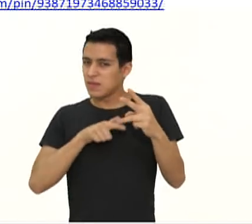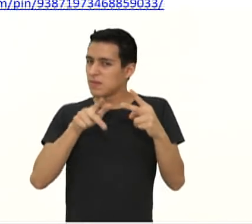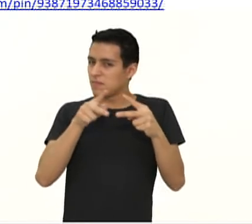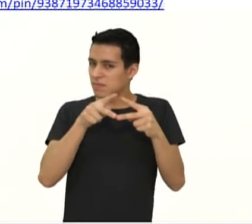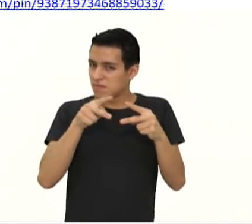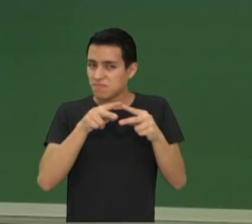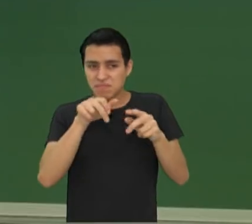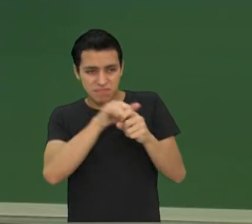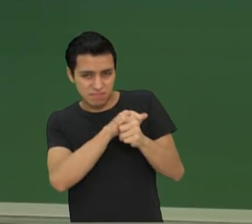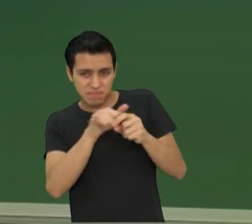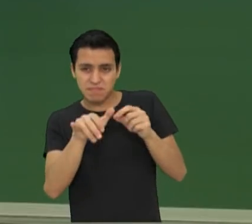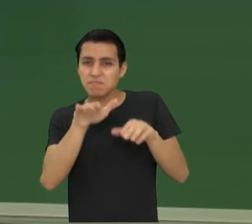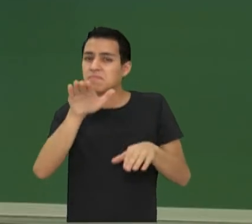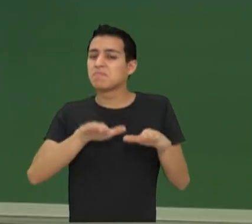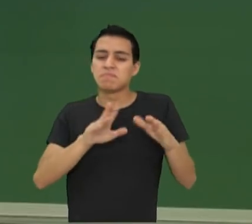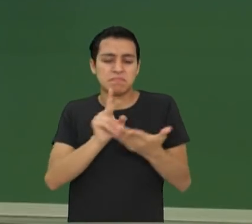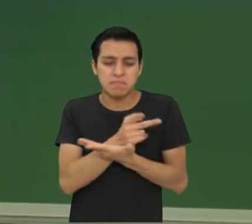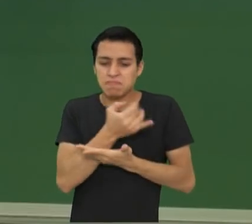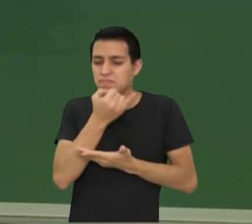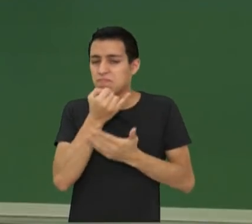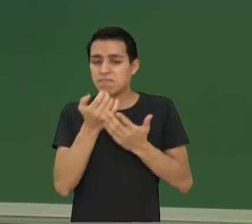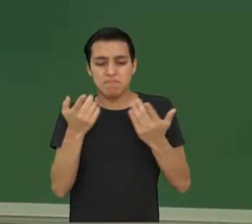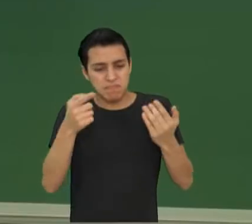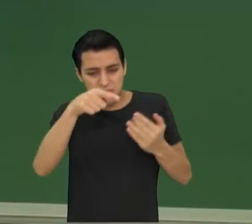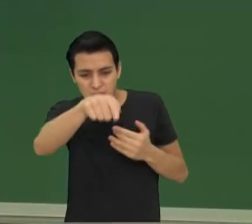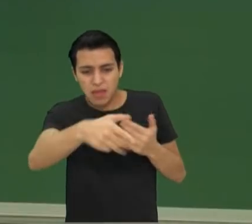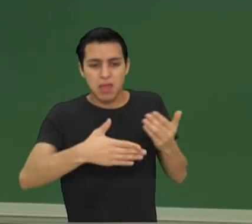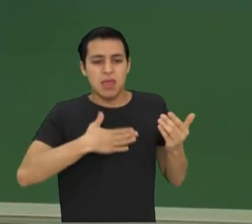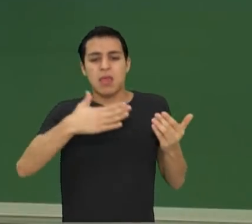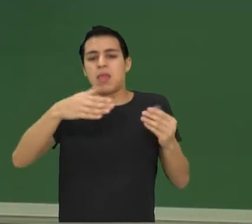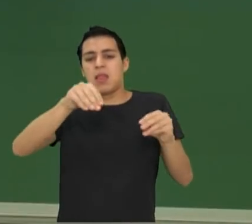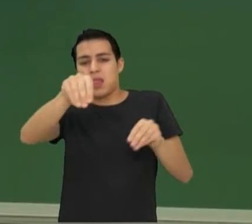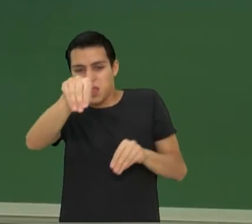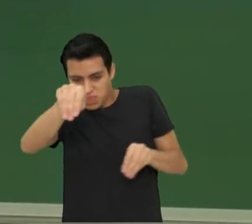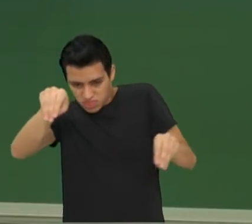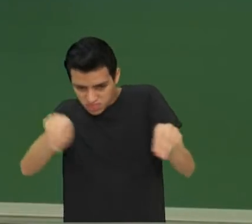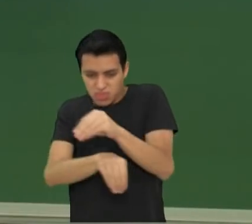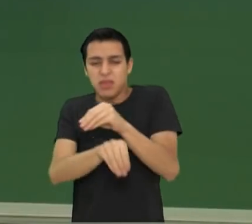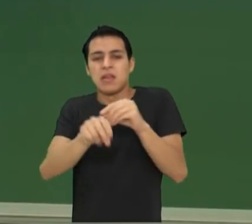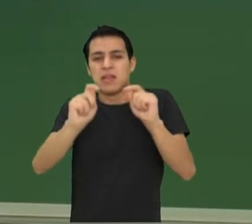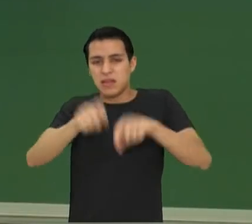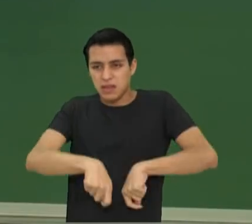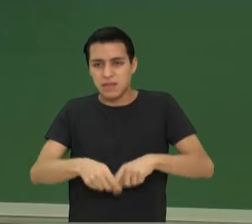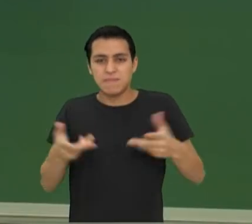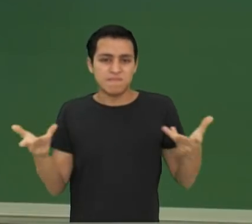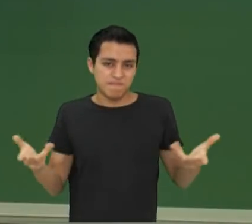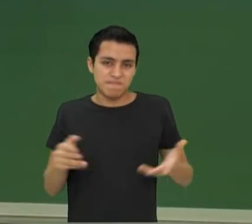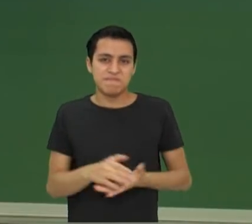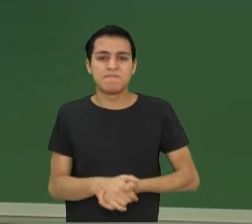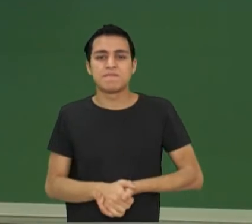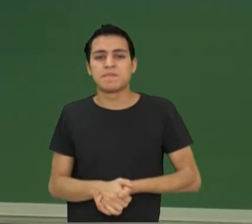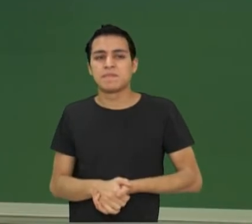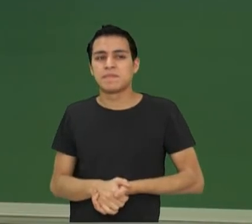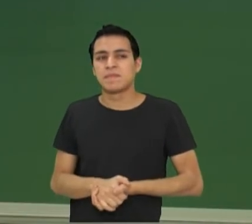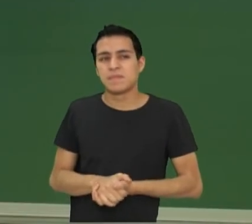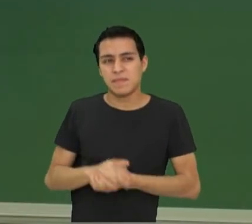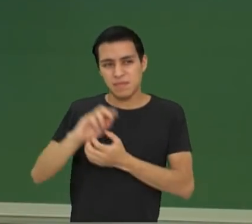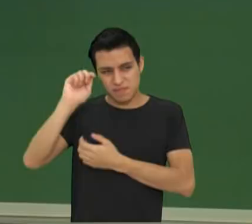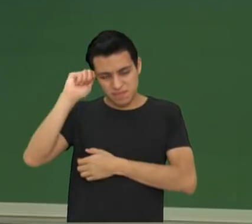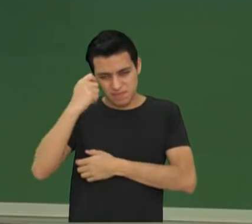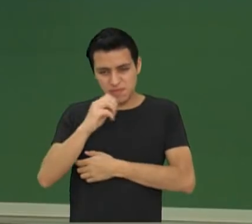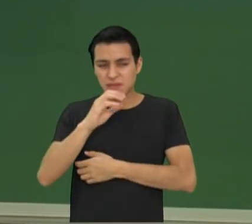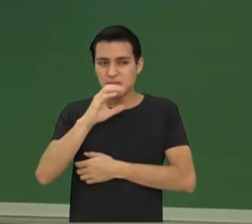opção. Se às vezes acontece de teu adversário surpreendeu numa casa, você tem a opção de fazer outra jogada. As